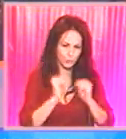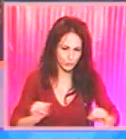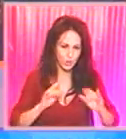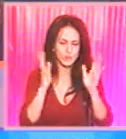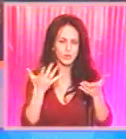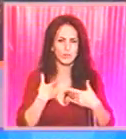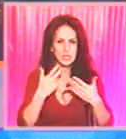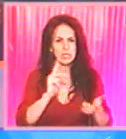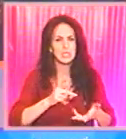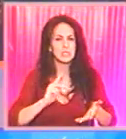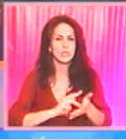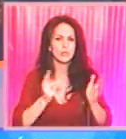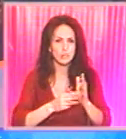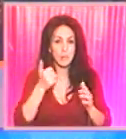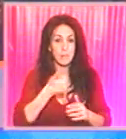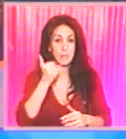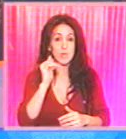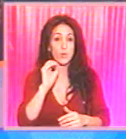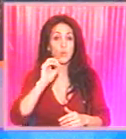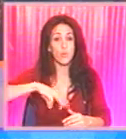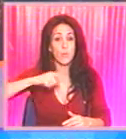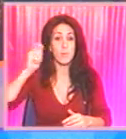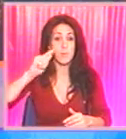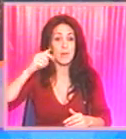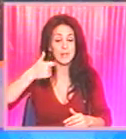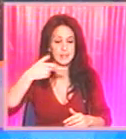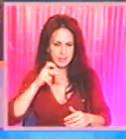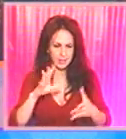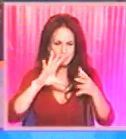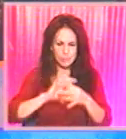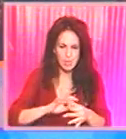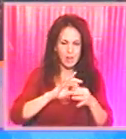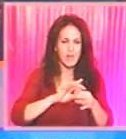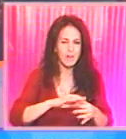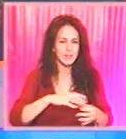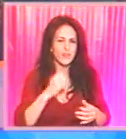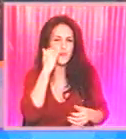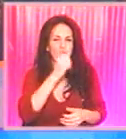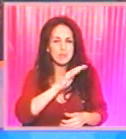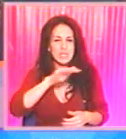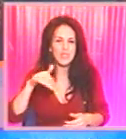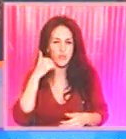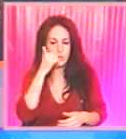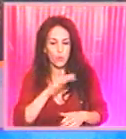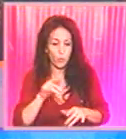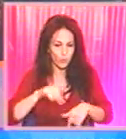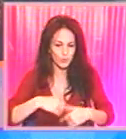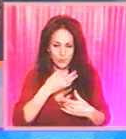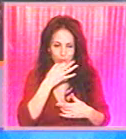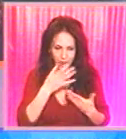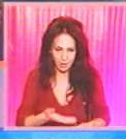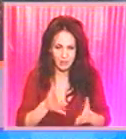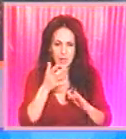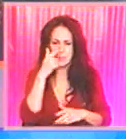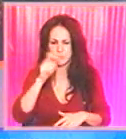tecnologia biométrica, há 10 anos atrás, completamente associada à ficção científica. Exatamente, era coisa de filmes. Aliás, era coisa de ainda filmes. Hoje, nós falarmos em ainda